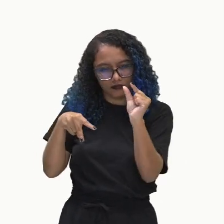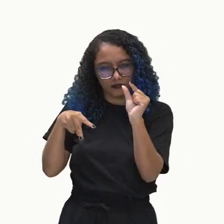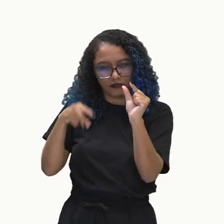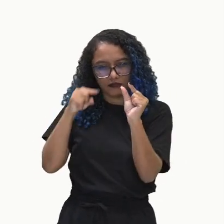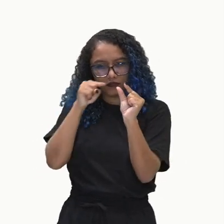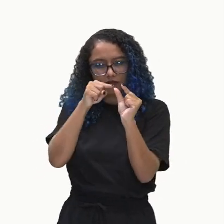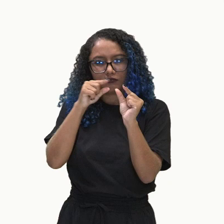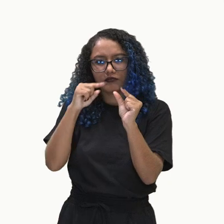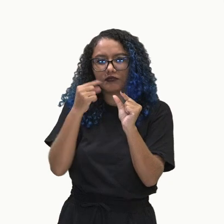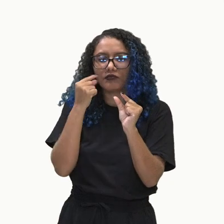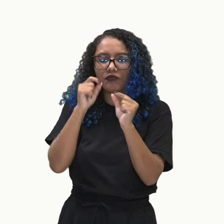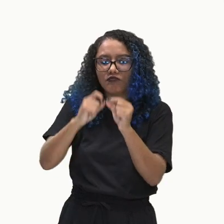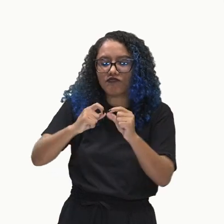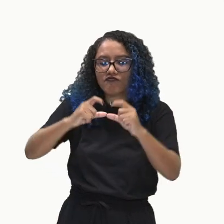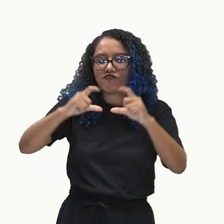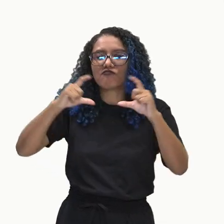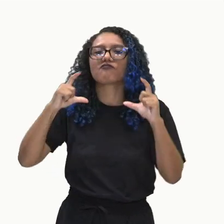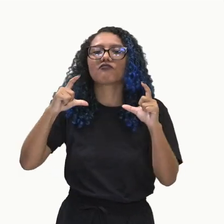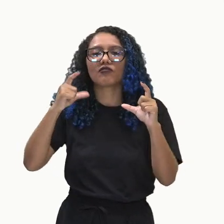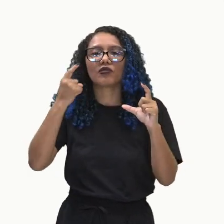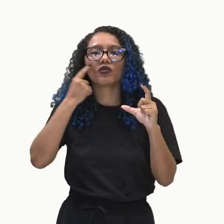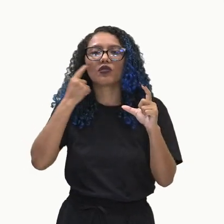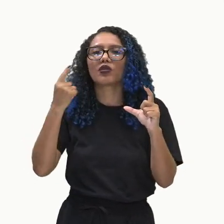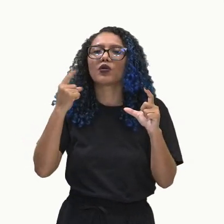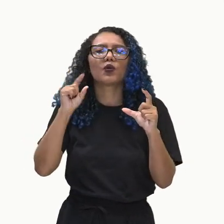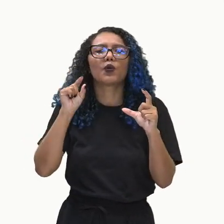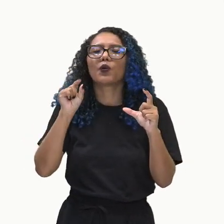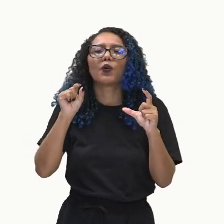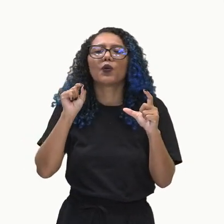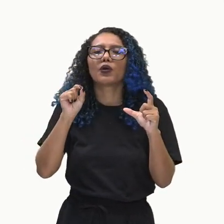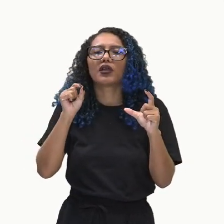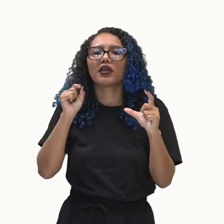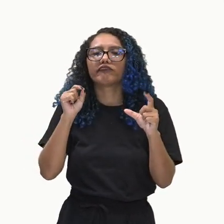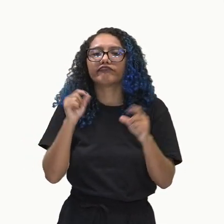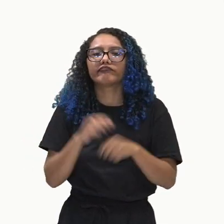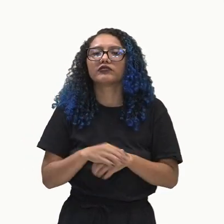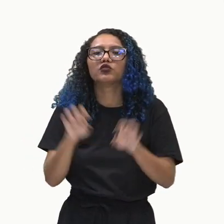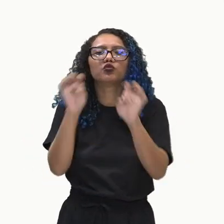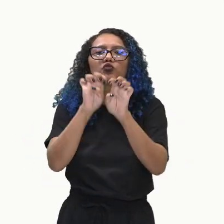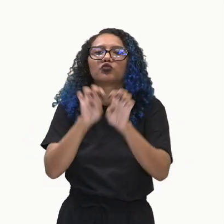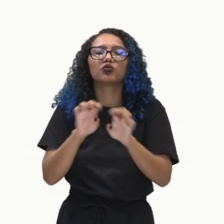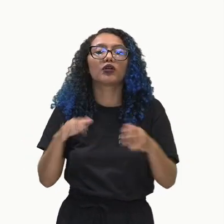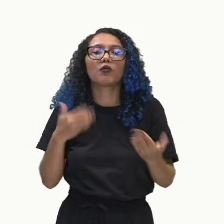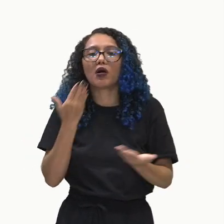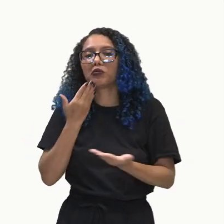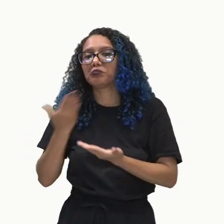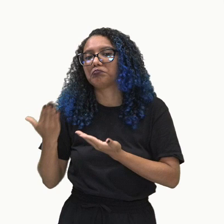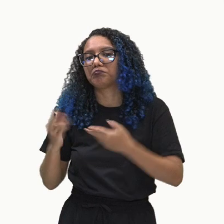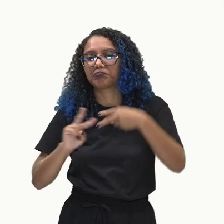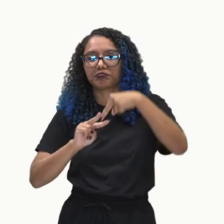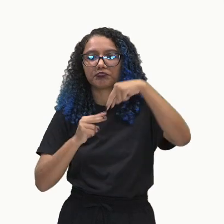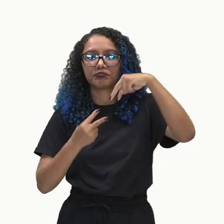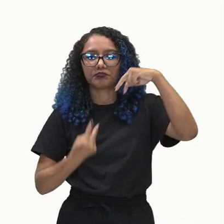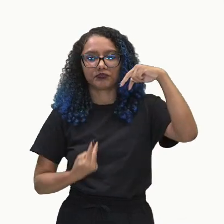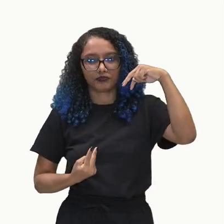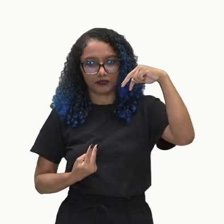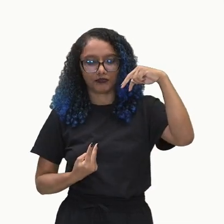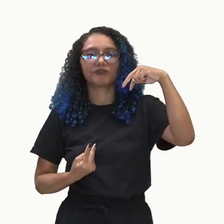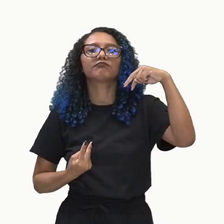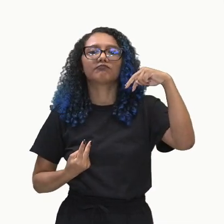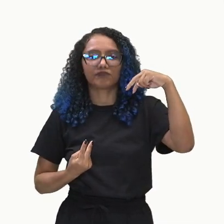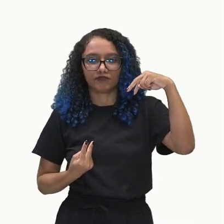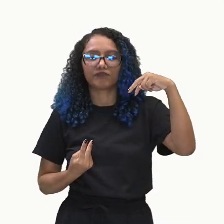perninha do cromossomo e colocasse numa lente de aumento, eu veria essa estrutura, né, isso aí é